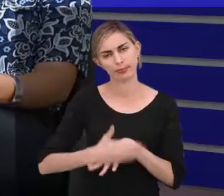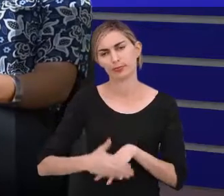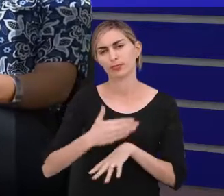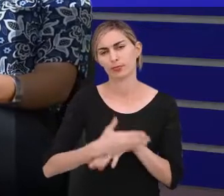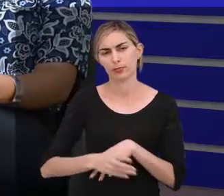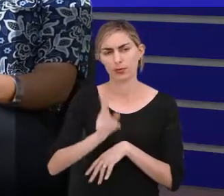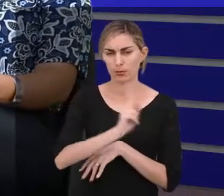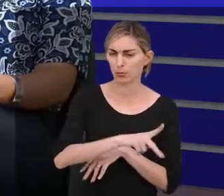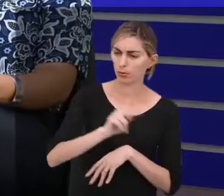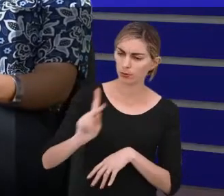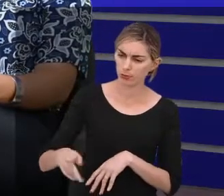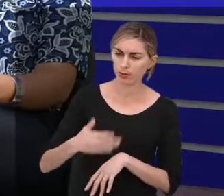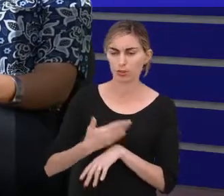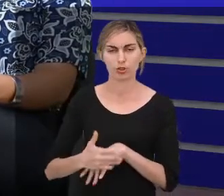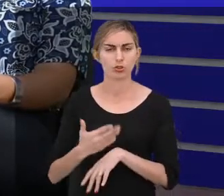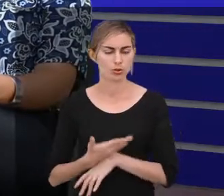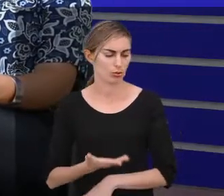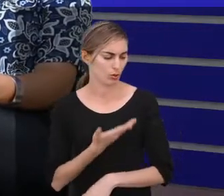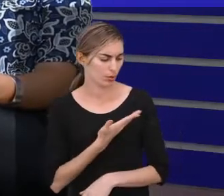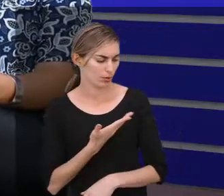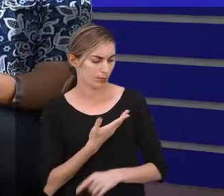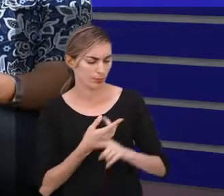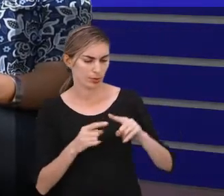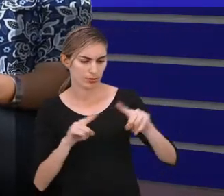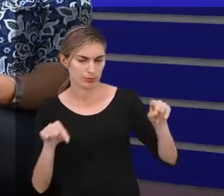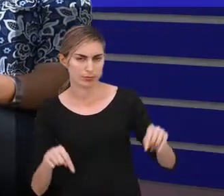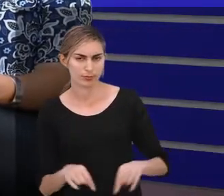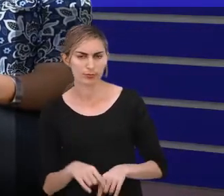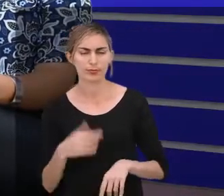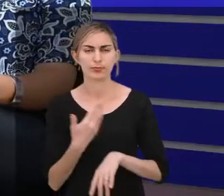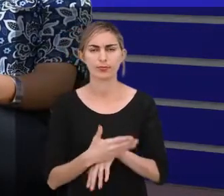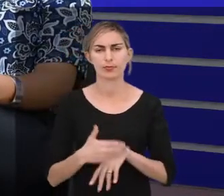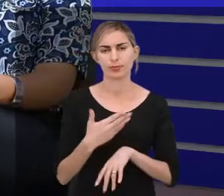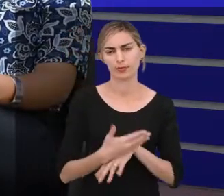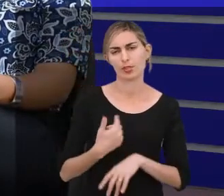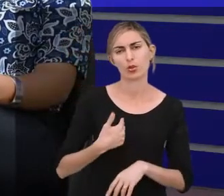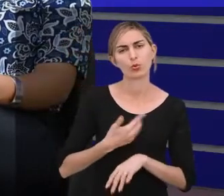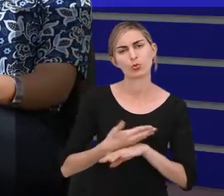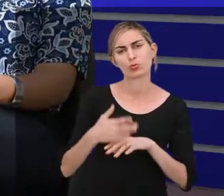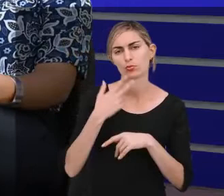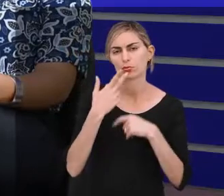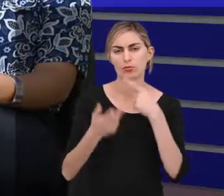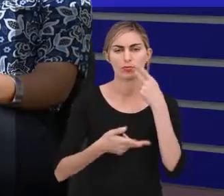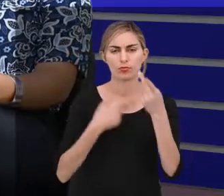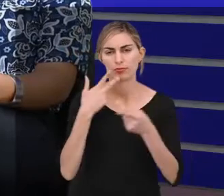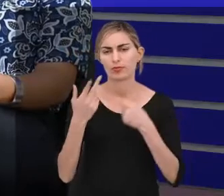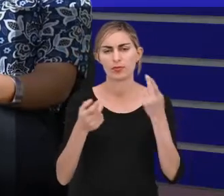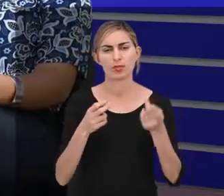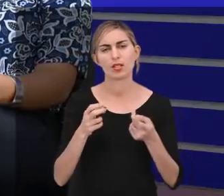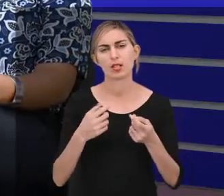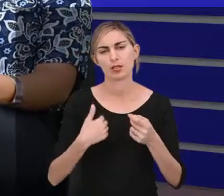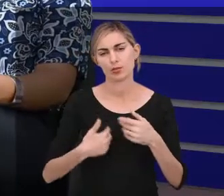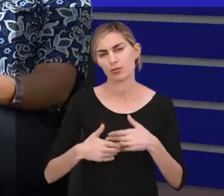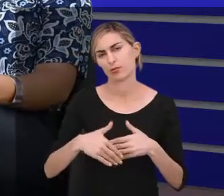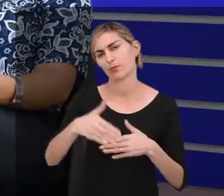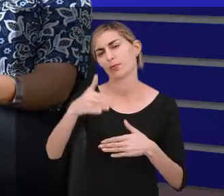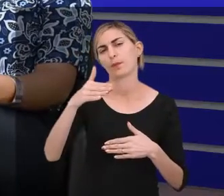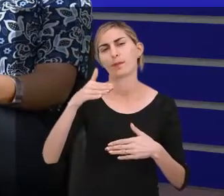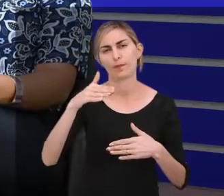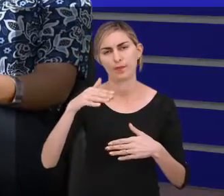um professor, treinando com um colega em sala de aula, né? E eu costumo dizer assim, que a gente passa